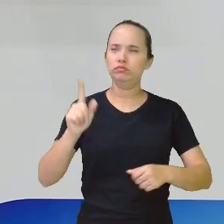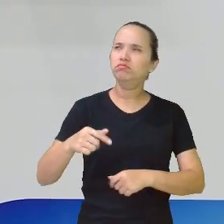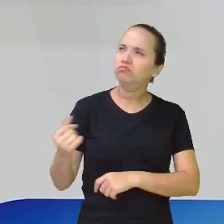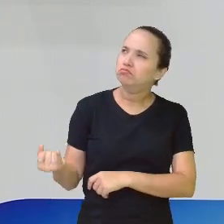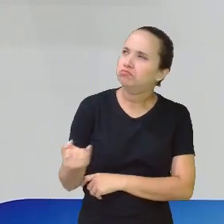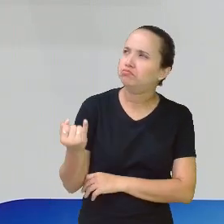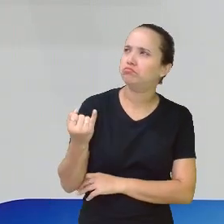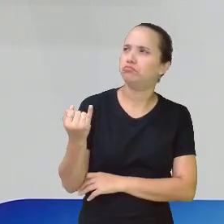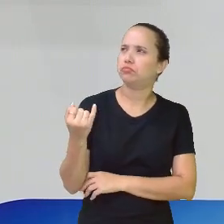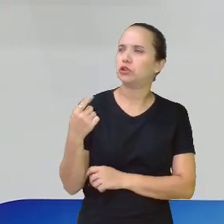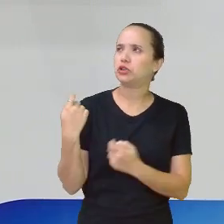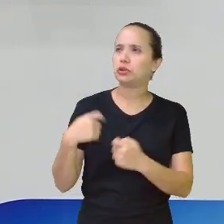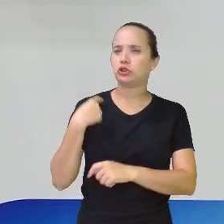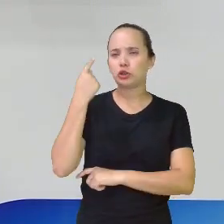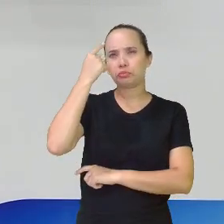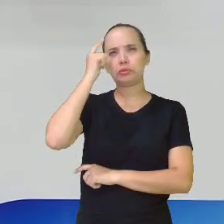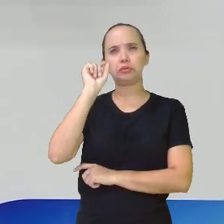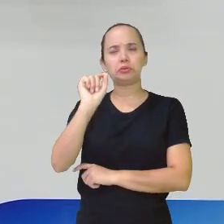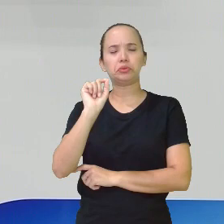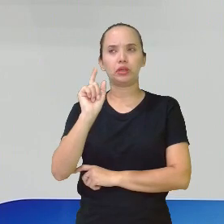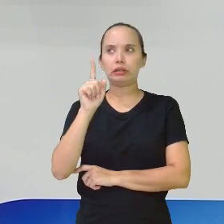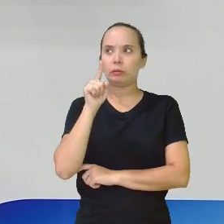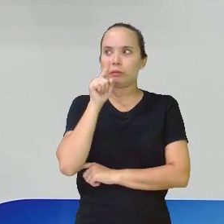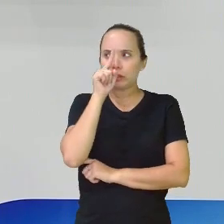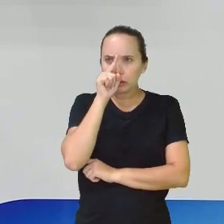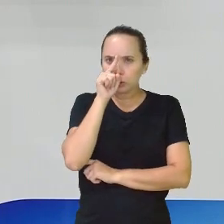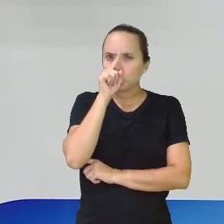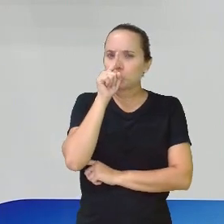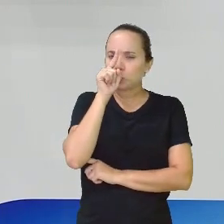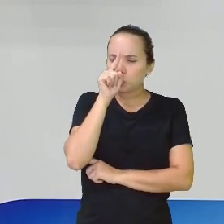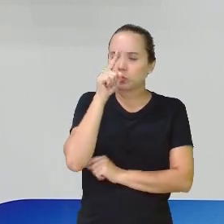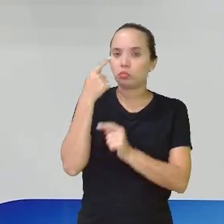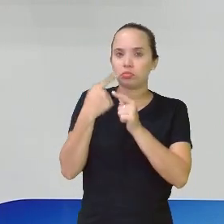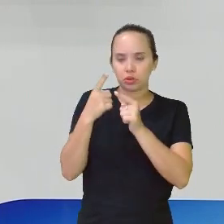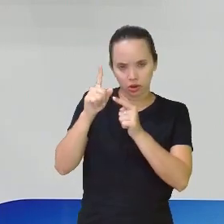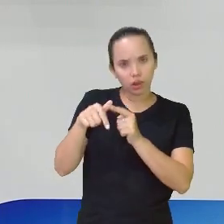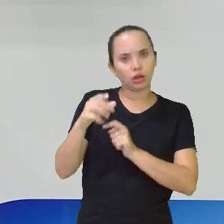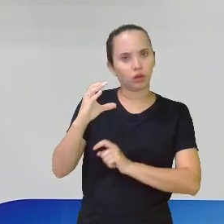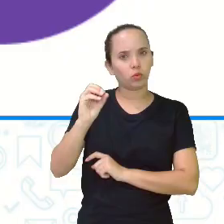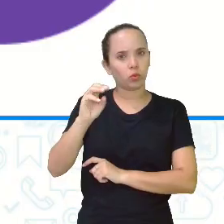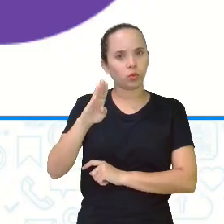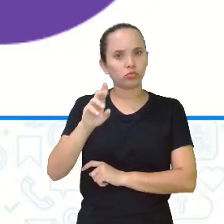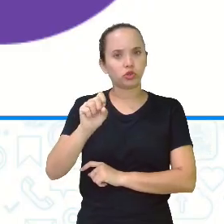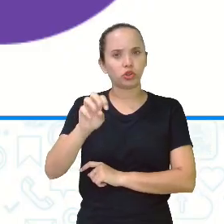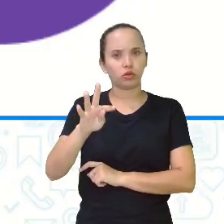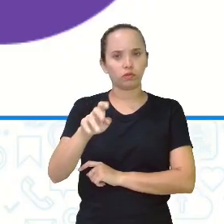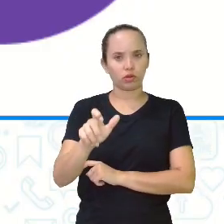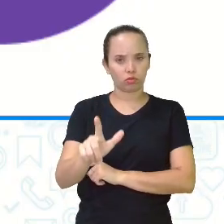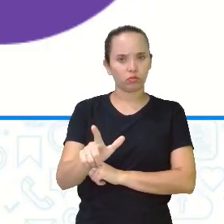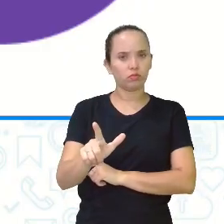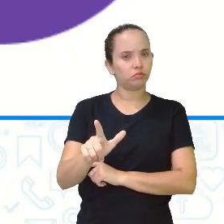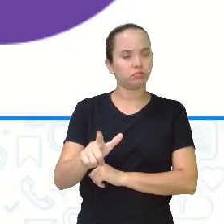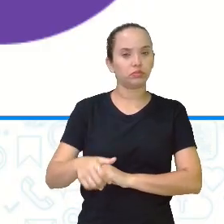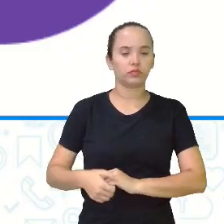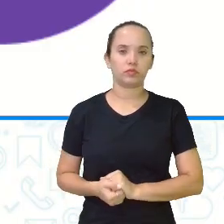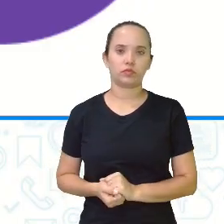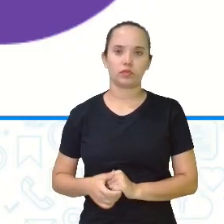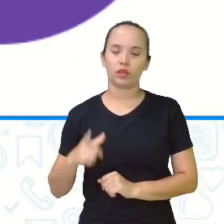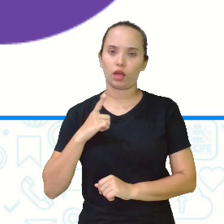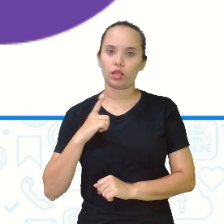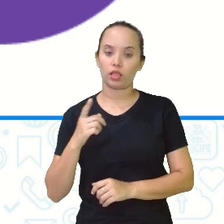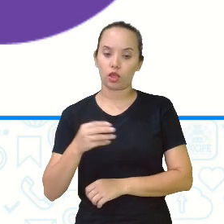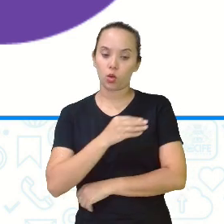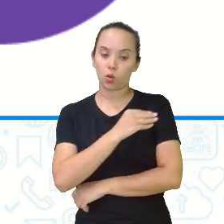gente usar esse tipo de líquido porque ele é um combustível, né? O álcool. E tem o álcool